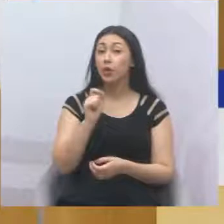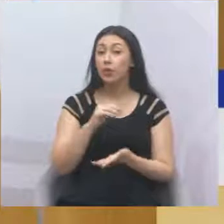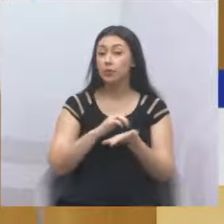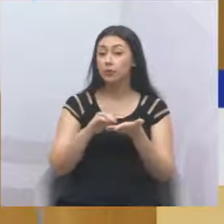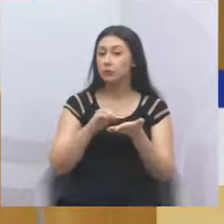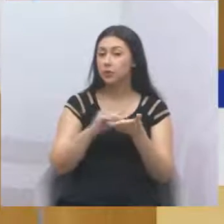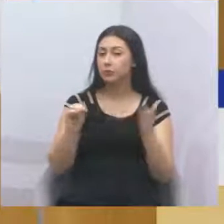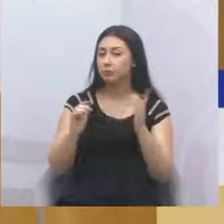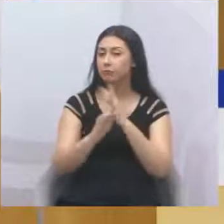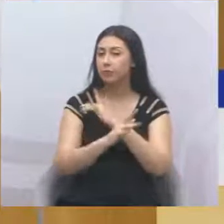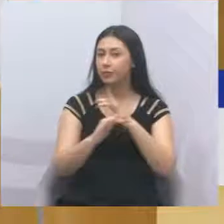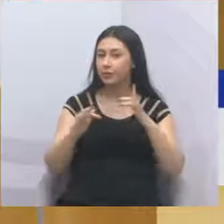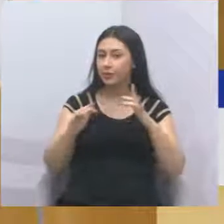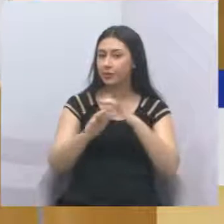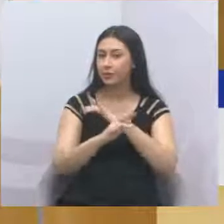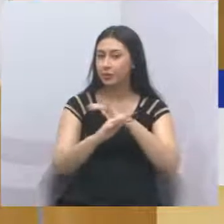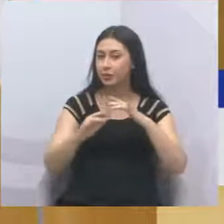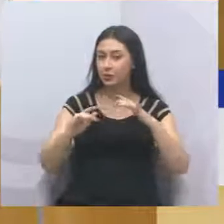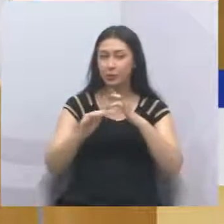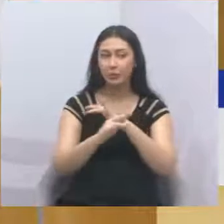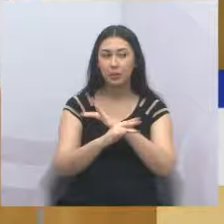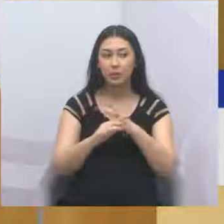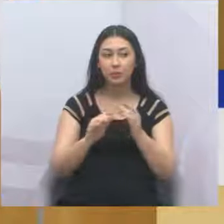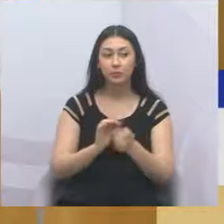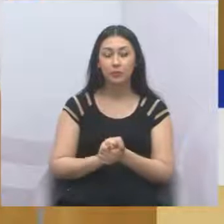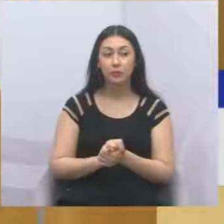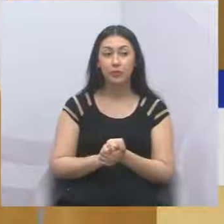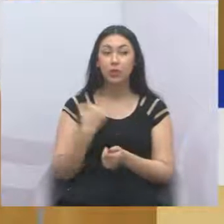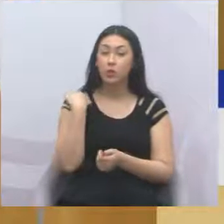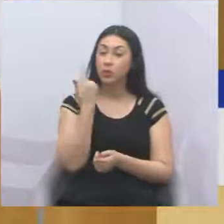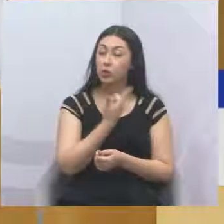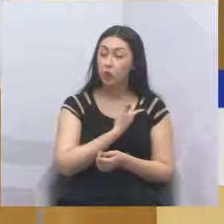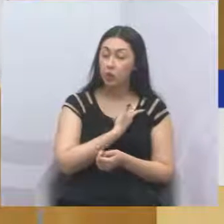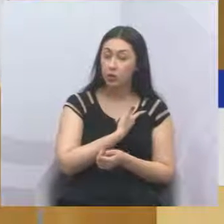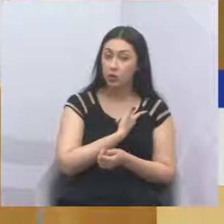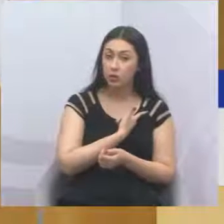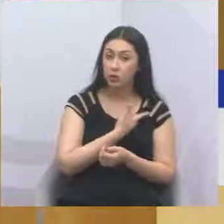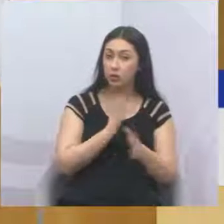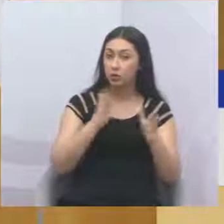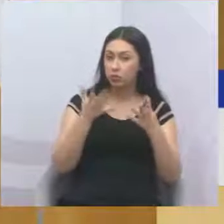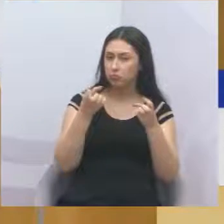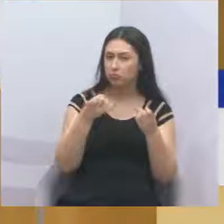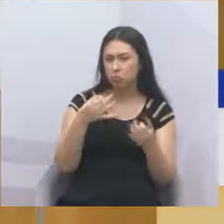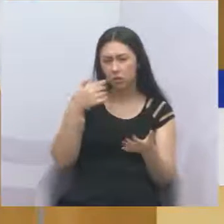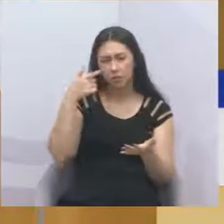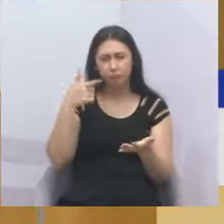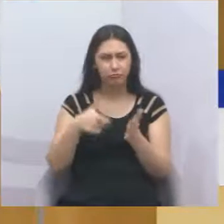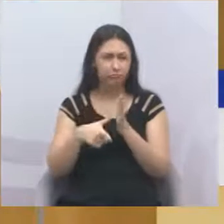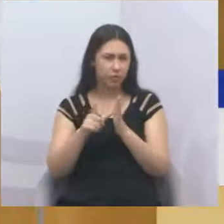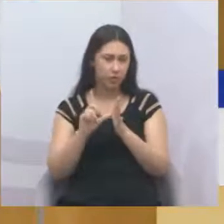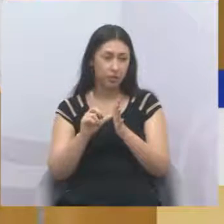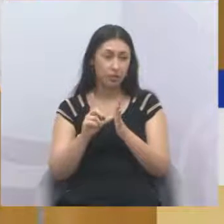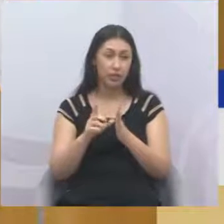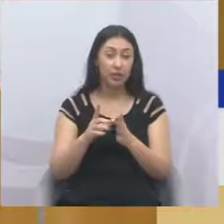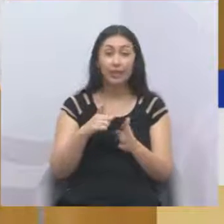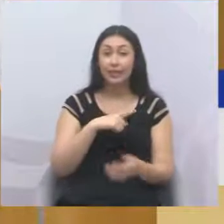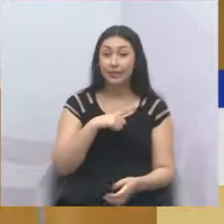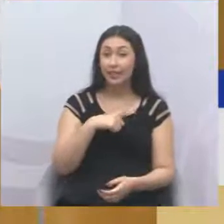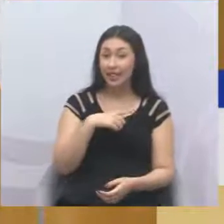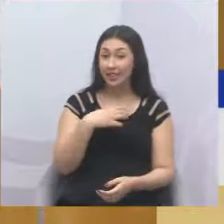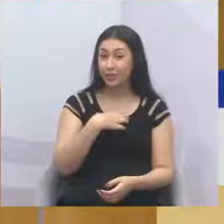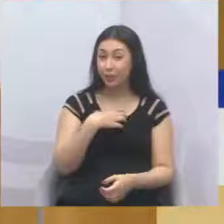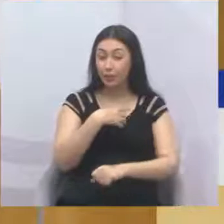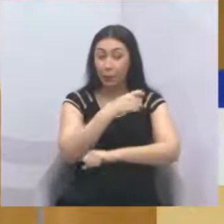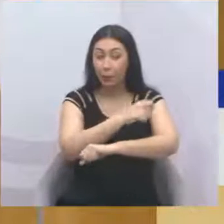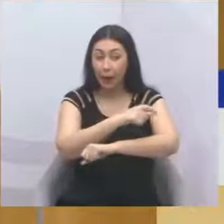urbana também, não é? Nós, como bem foi dito aqui anteriormente, há espécies